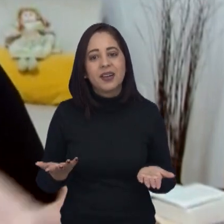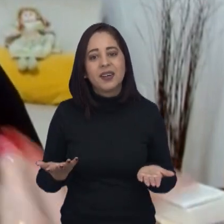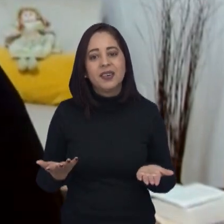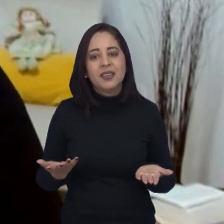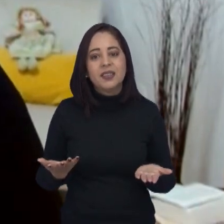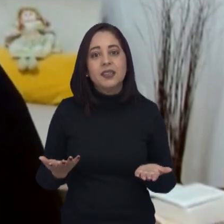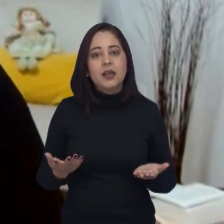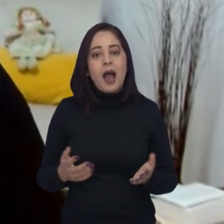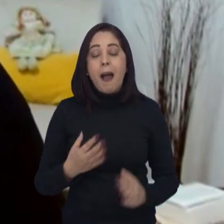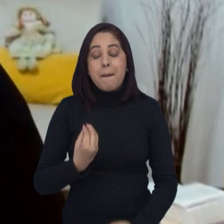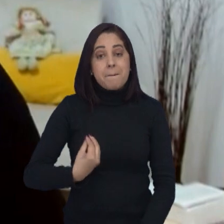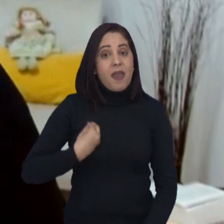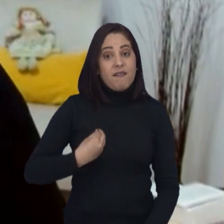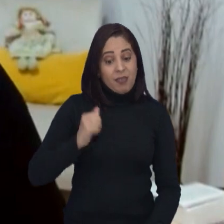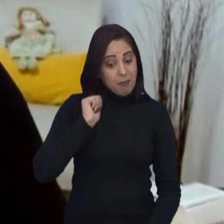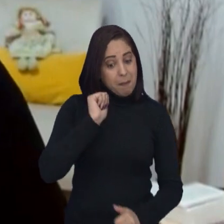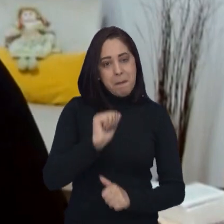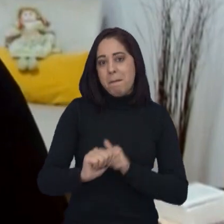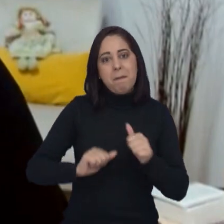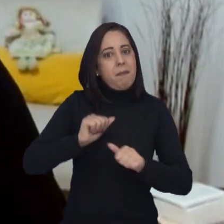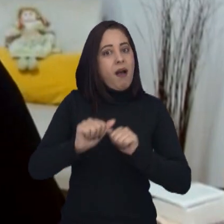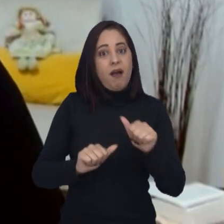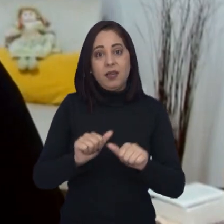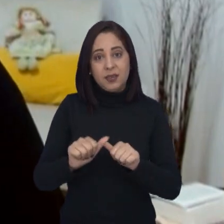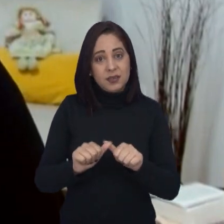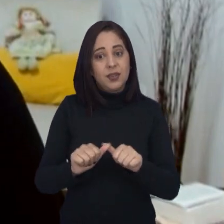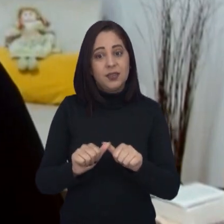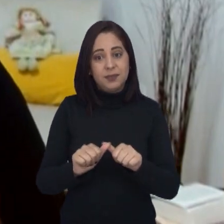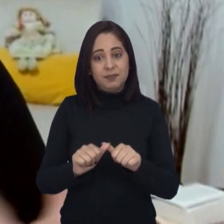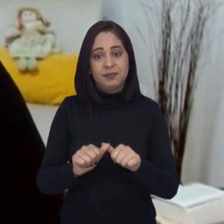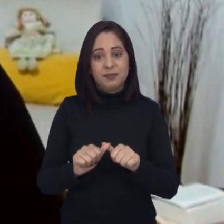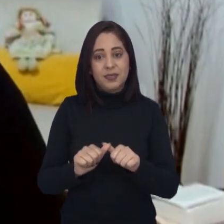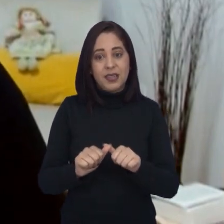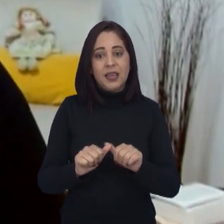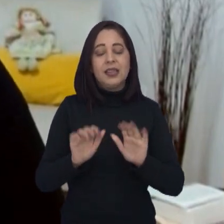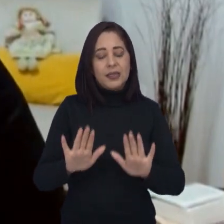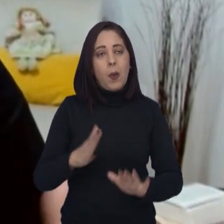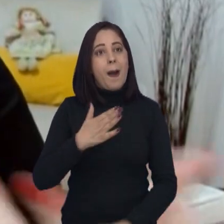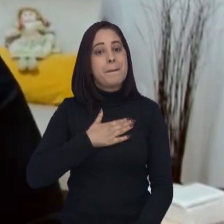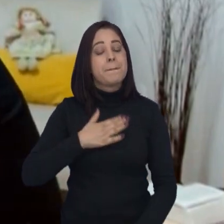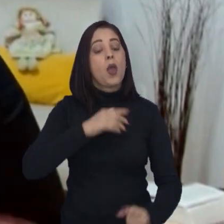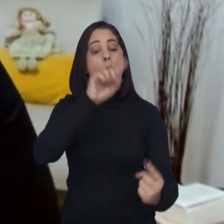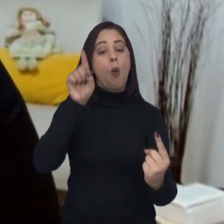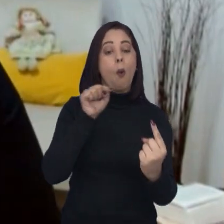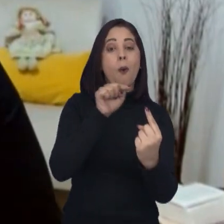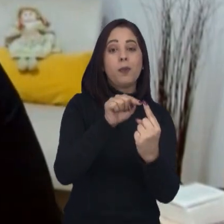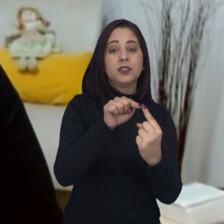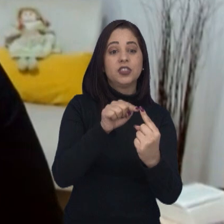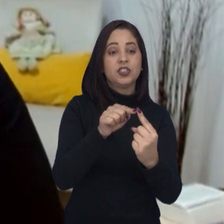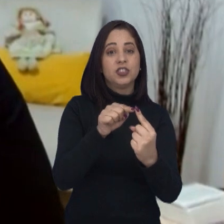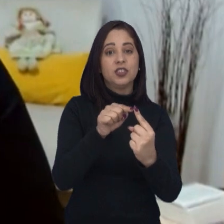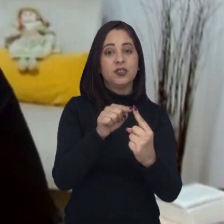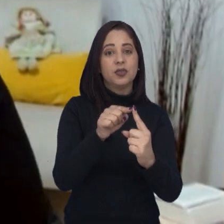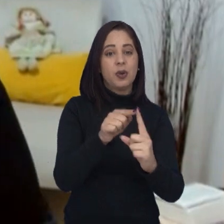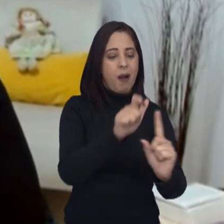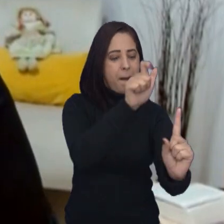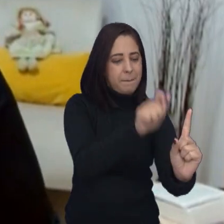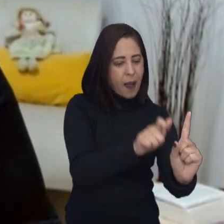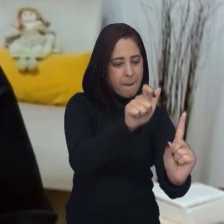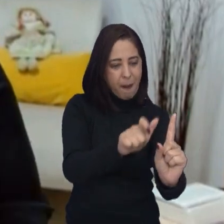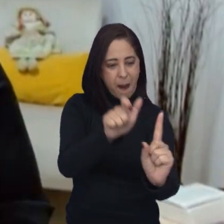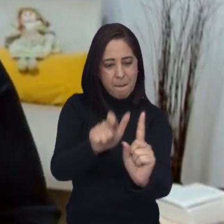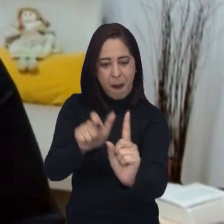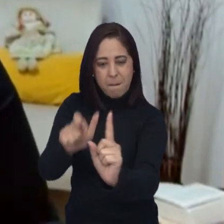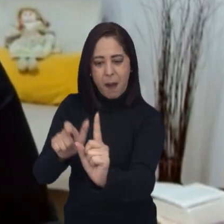eu ressignifiquei a minha vida, então é minha missão ajudar essas pessoas a saírem